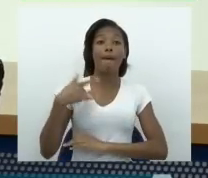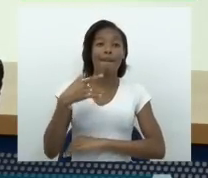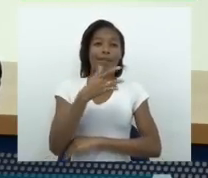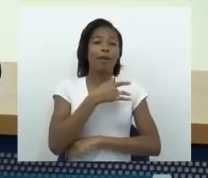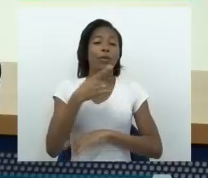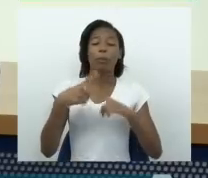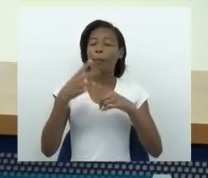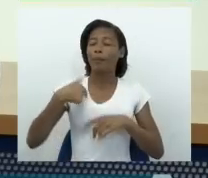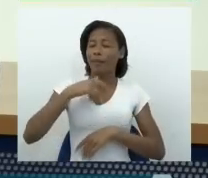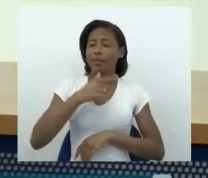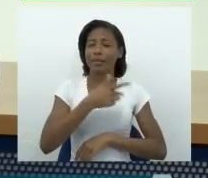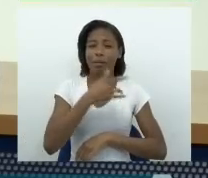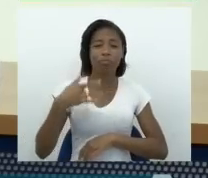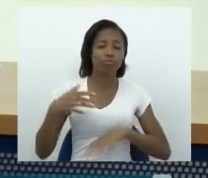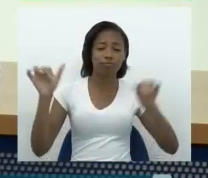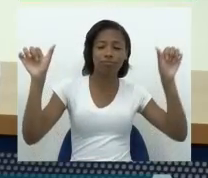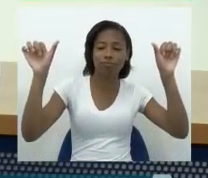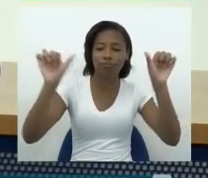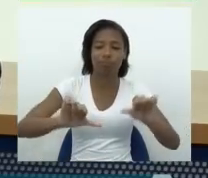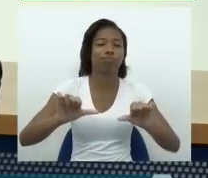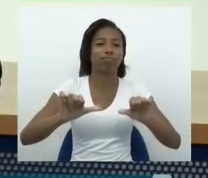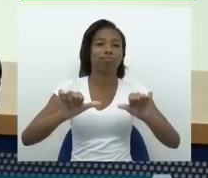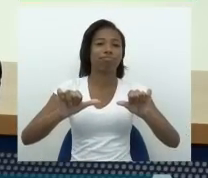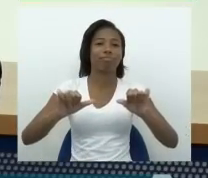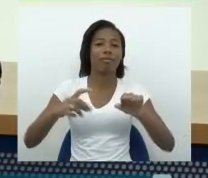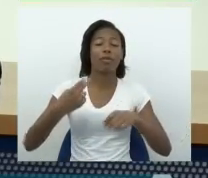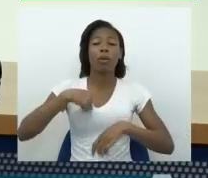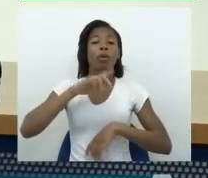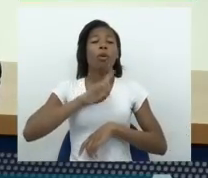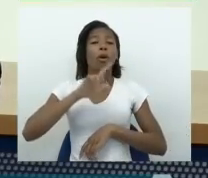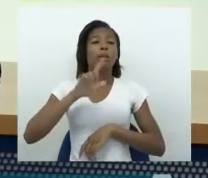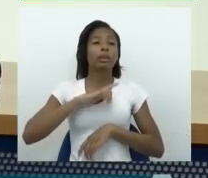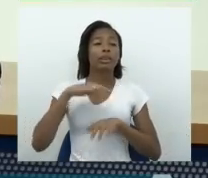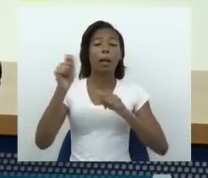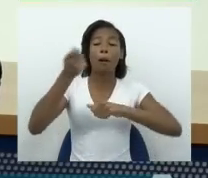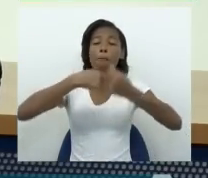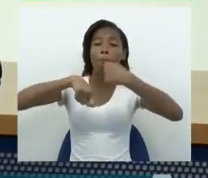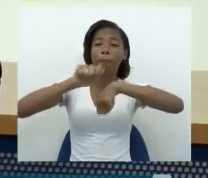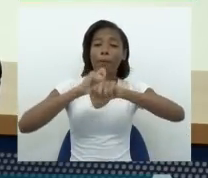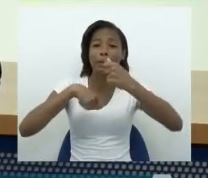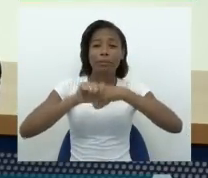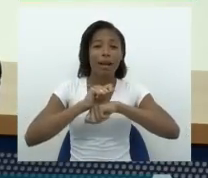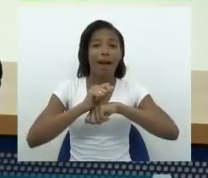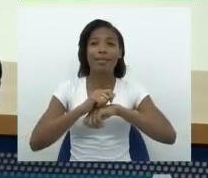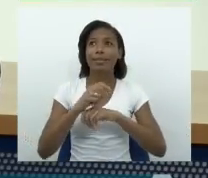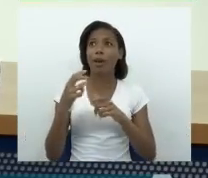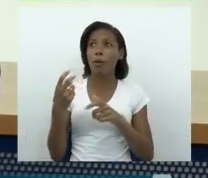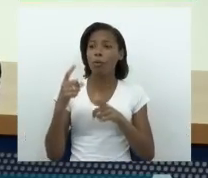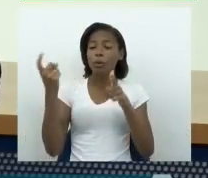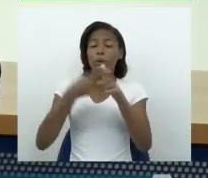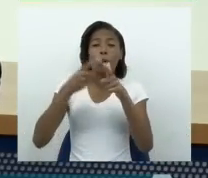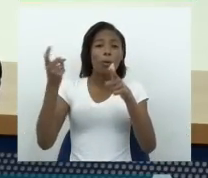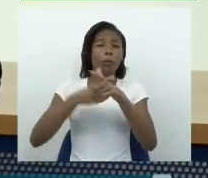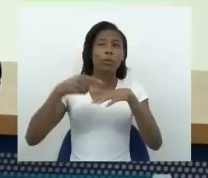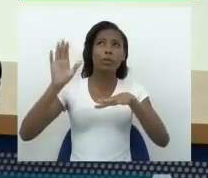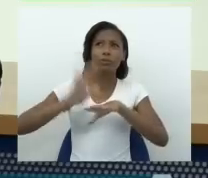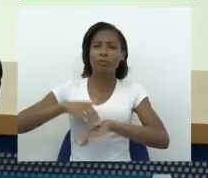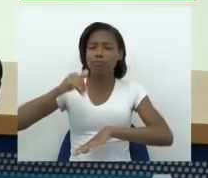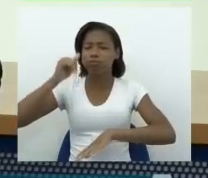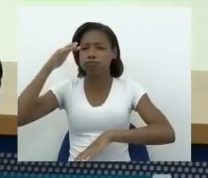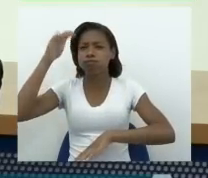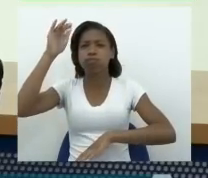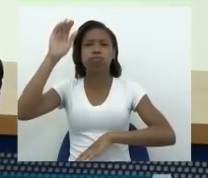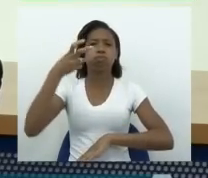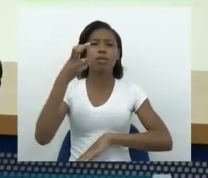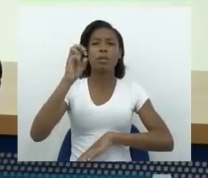nossa saúde está um caos. Temos aí uma administração superfaturada com 53%